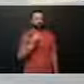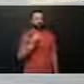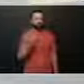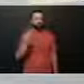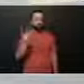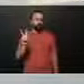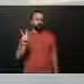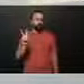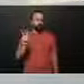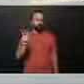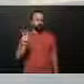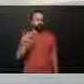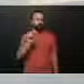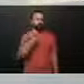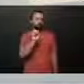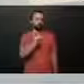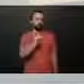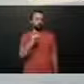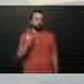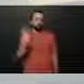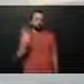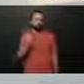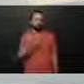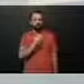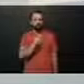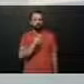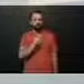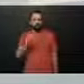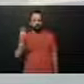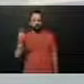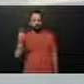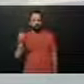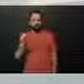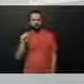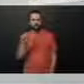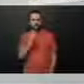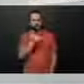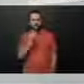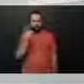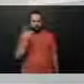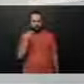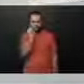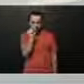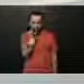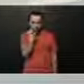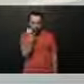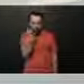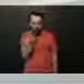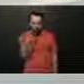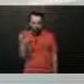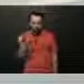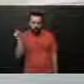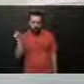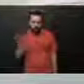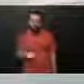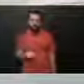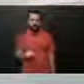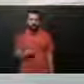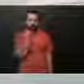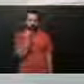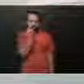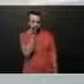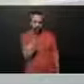12, 13, 14, 15. Porque cada barrinha dessa eu conto